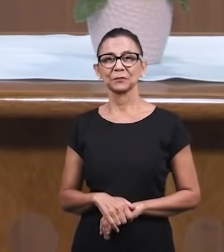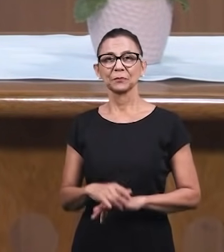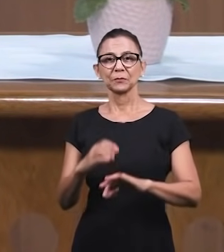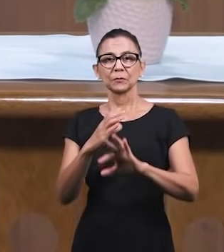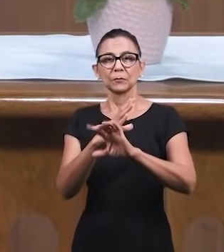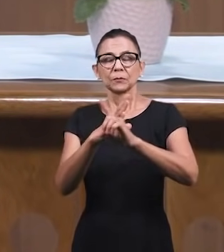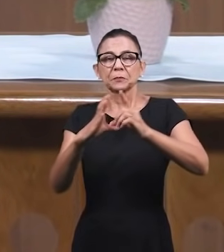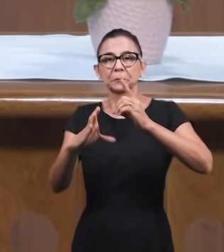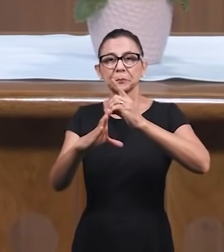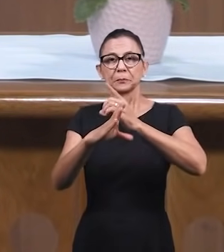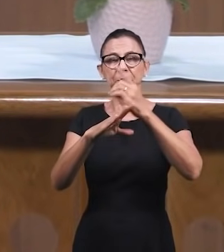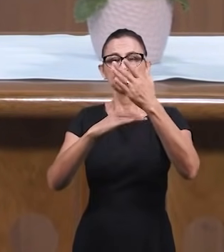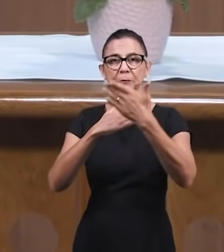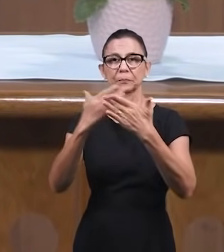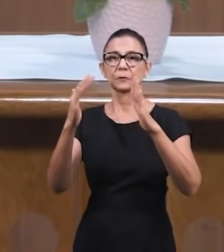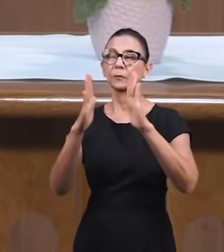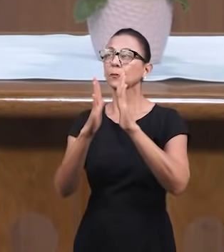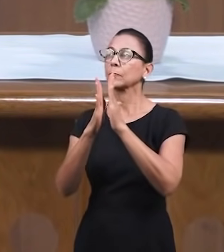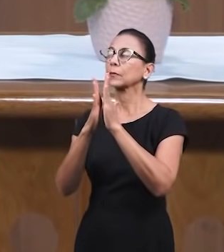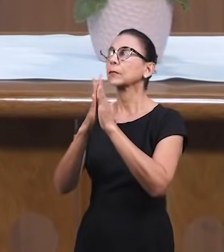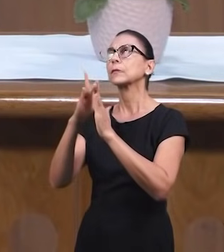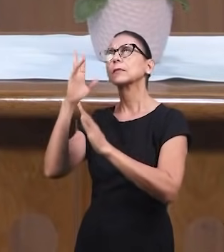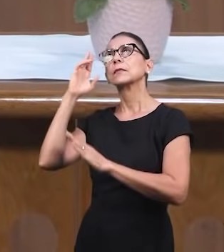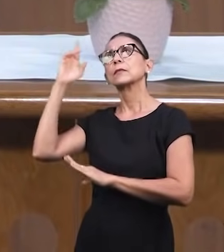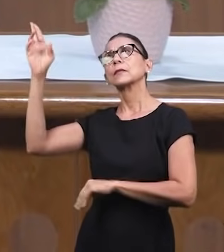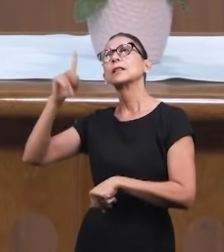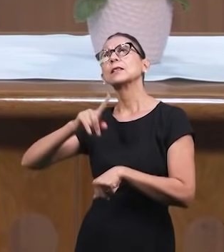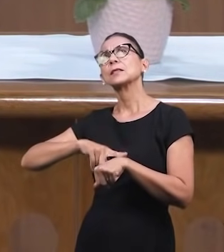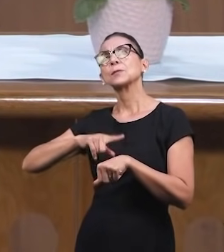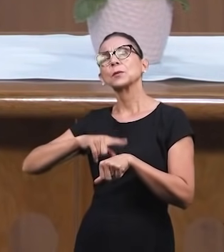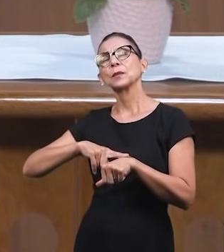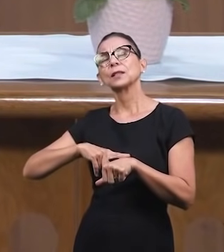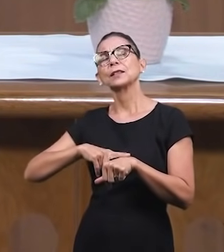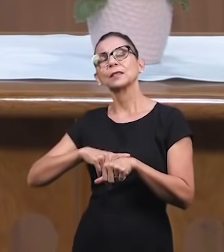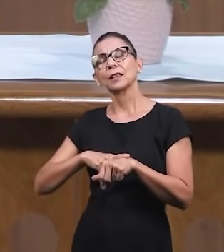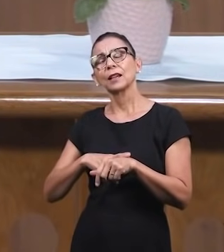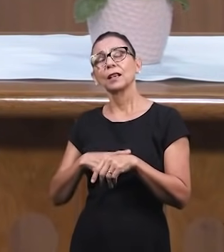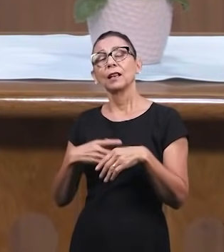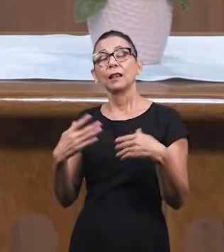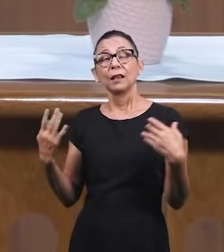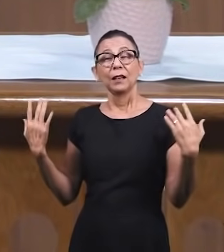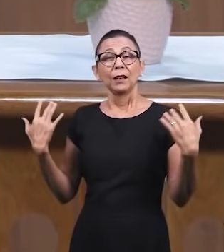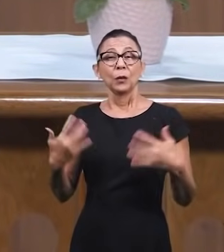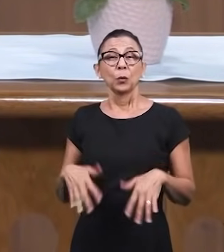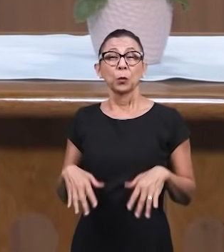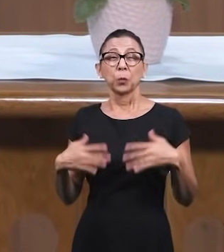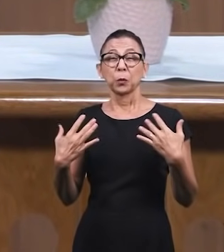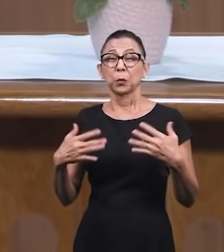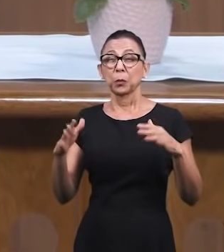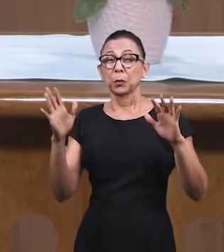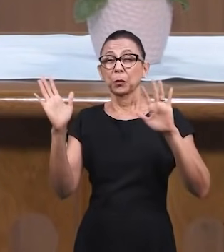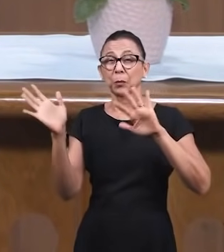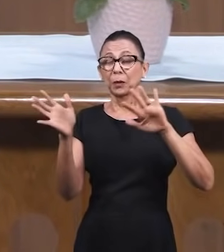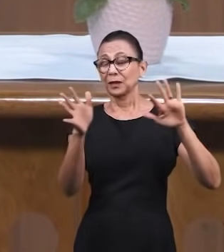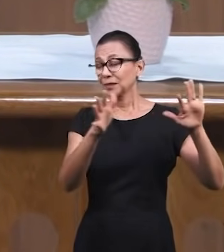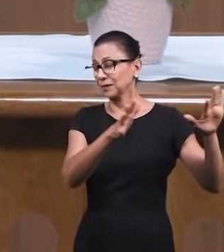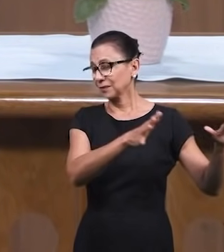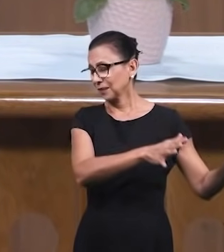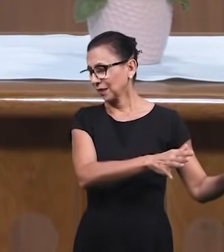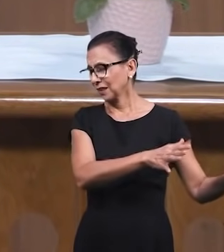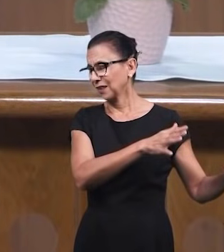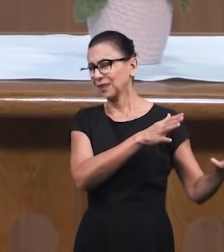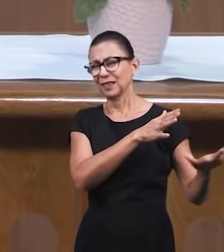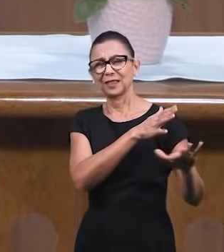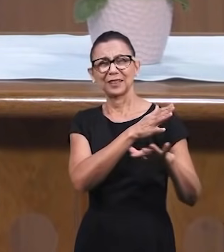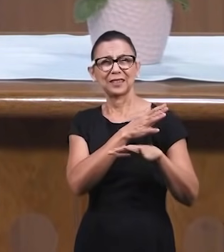orar ao Senhor para esse momento de culto, esse momento em que nós deixamos um pouco de lado as demais coisas, as demais